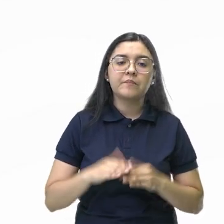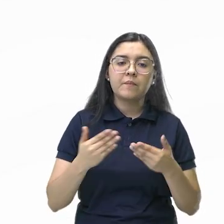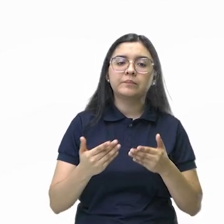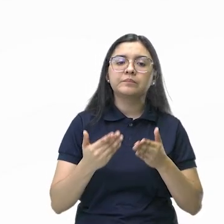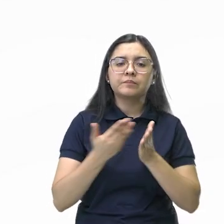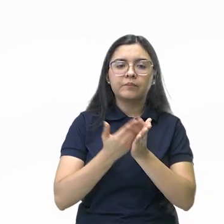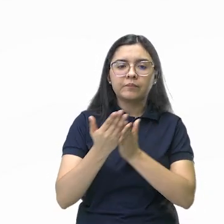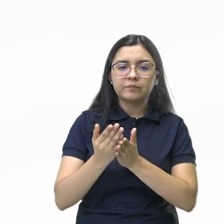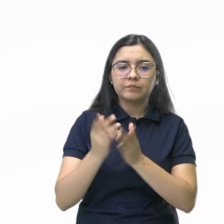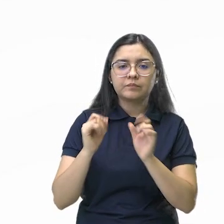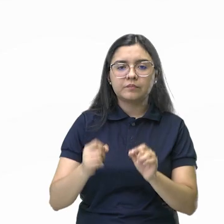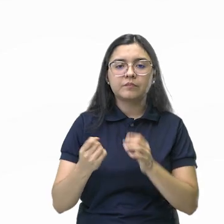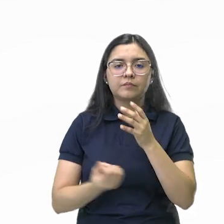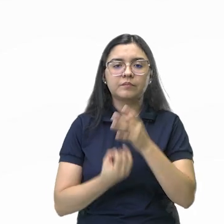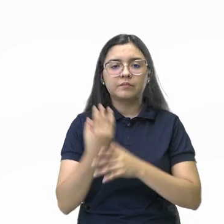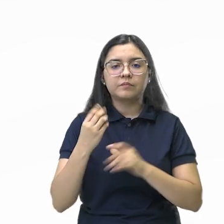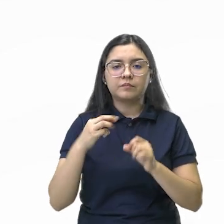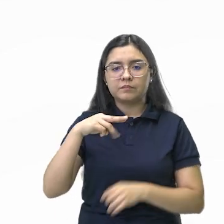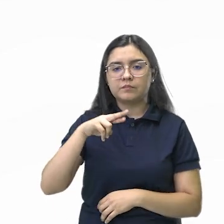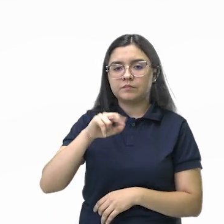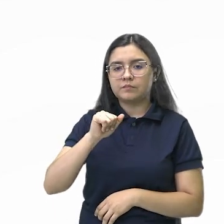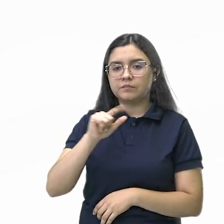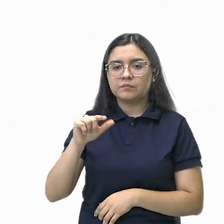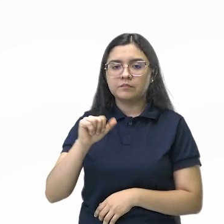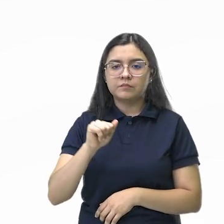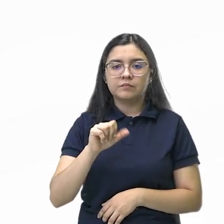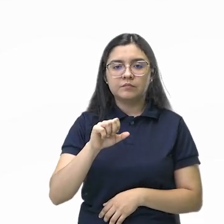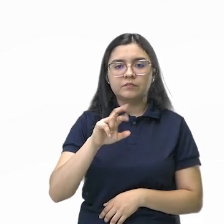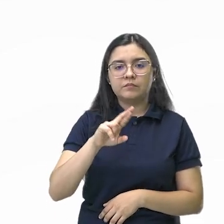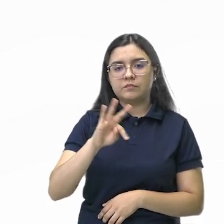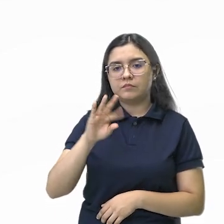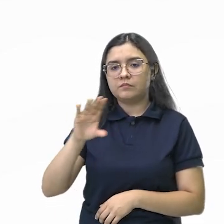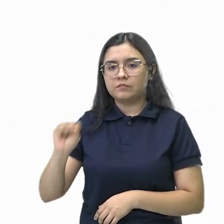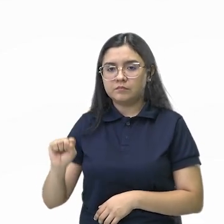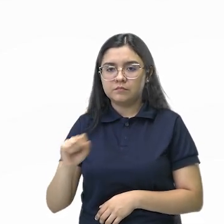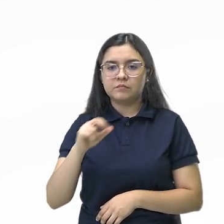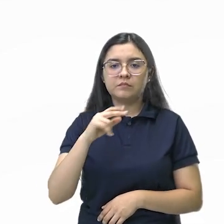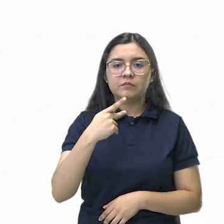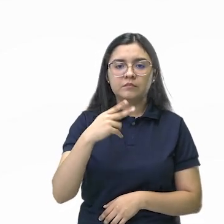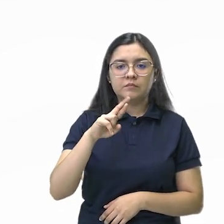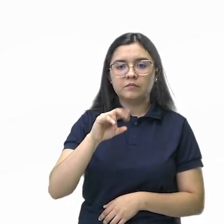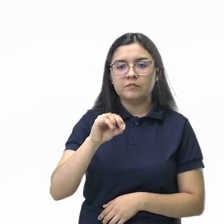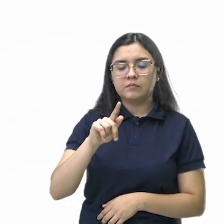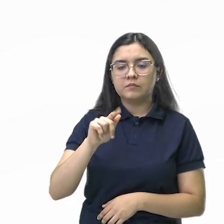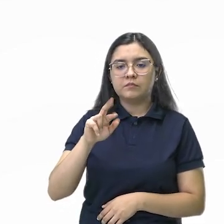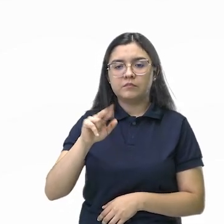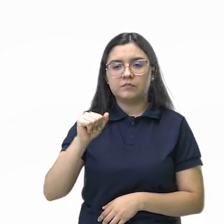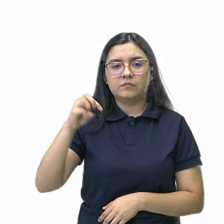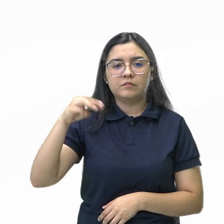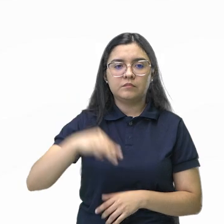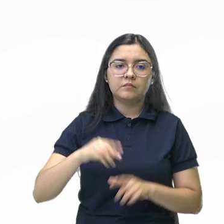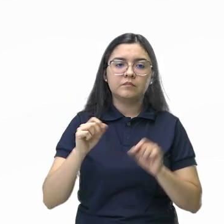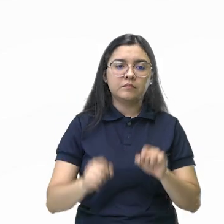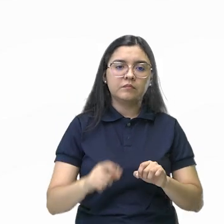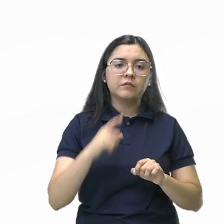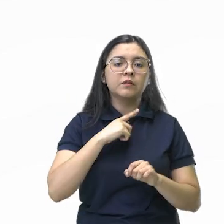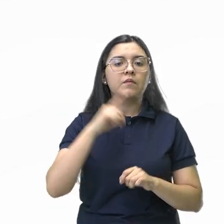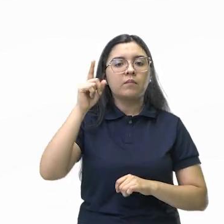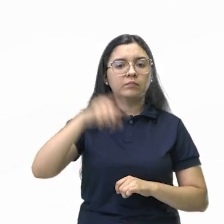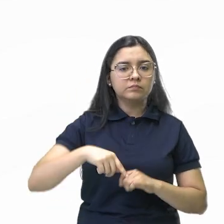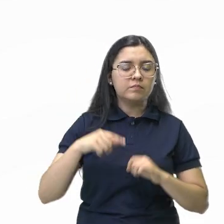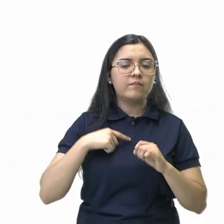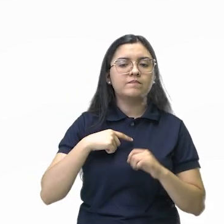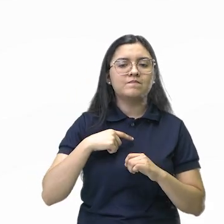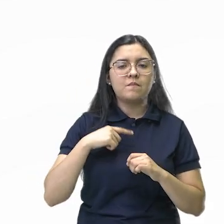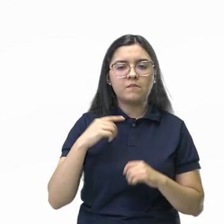iniciativa deu origem ao Mural Arts Program, que se tornaria o maior programa de arte pública dos